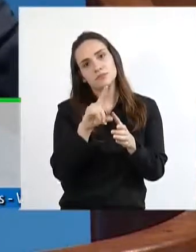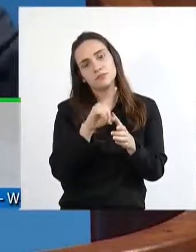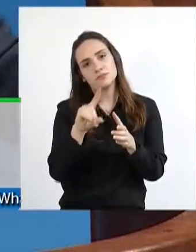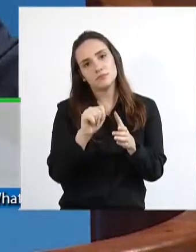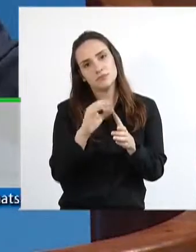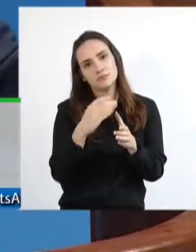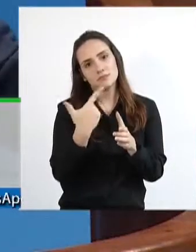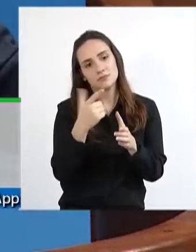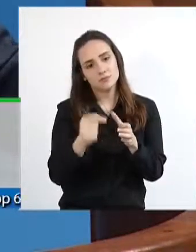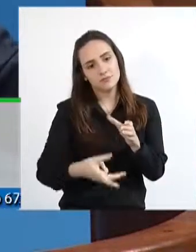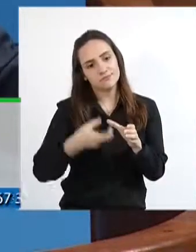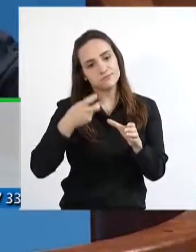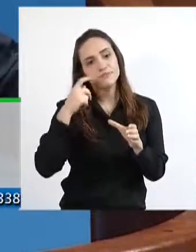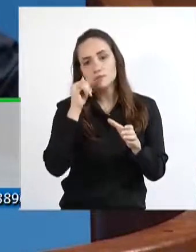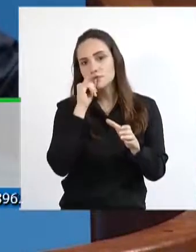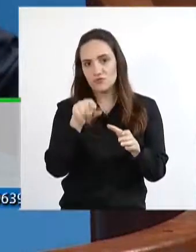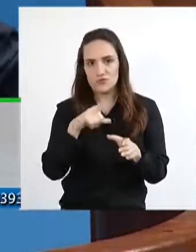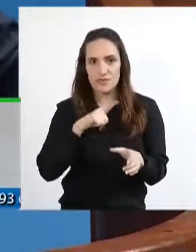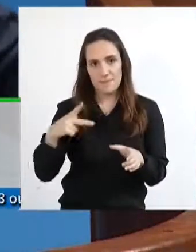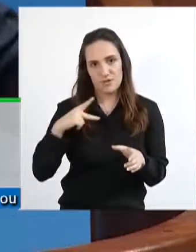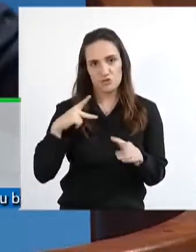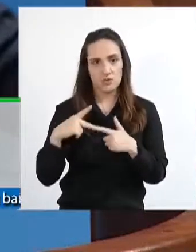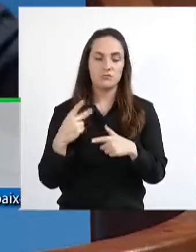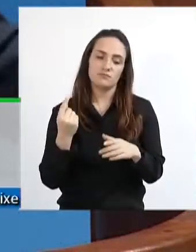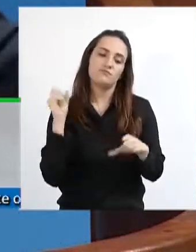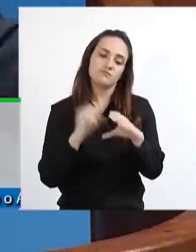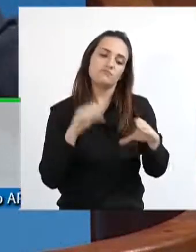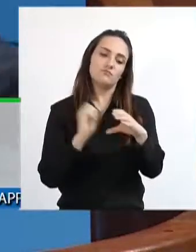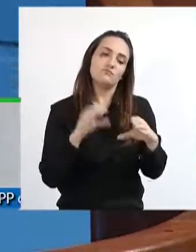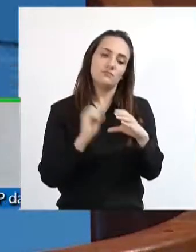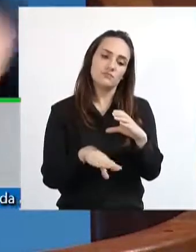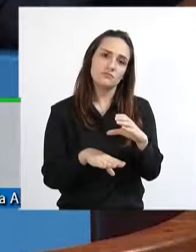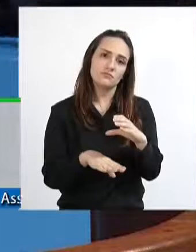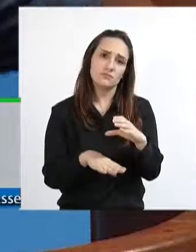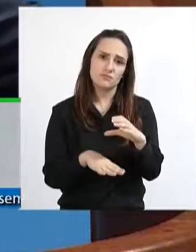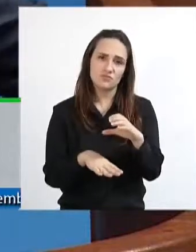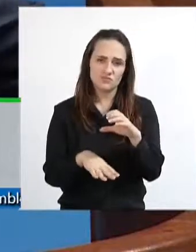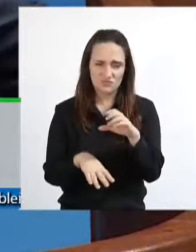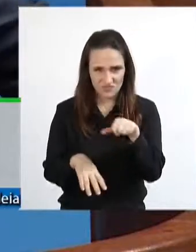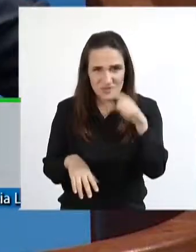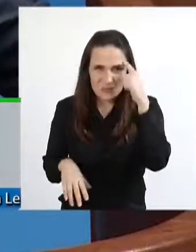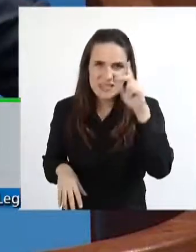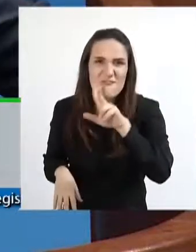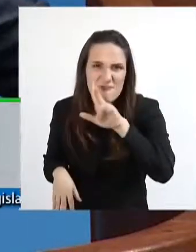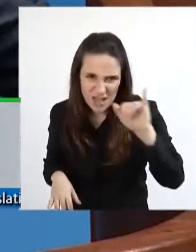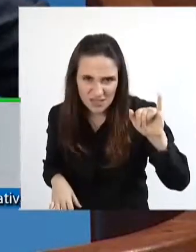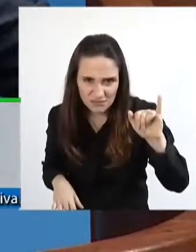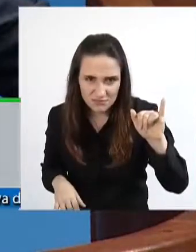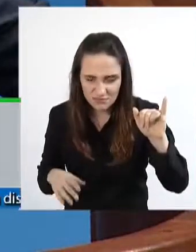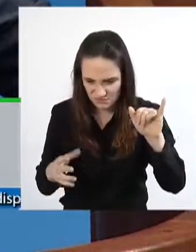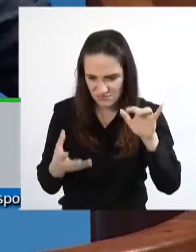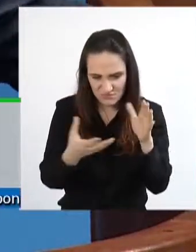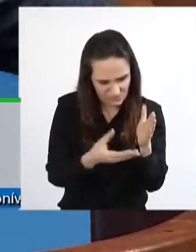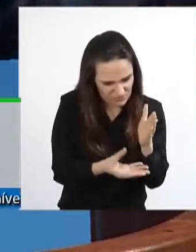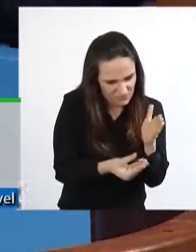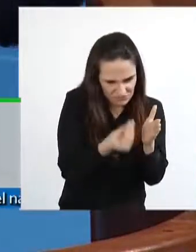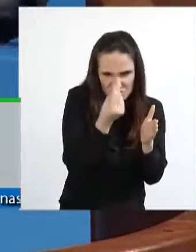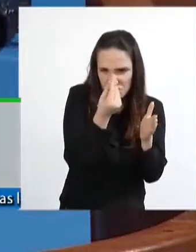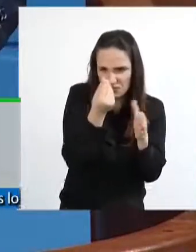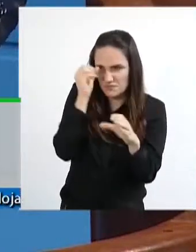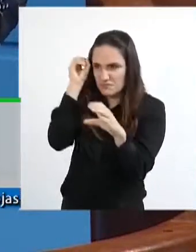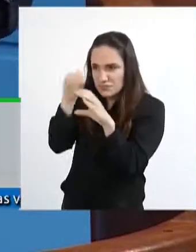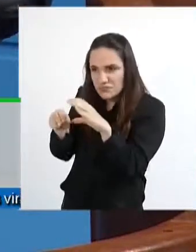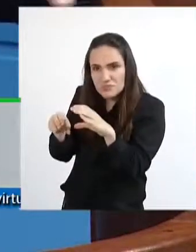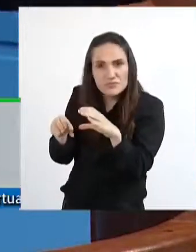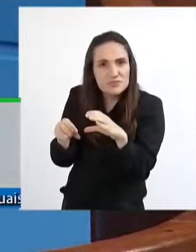né, no banco, uma poupança para ele receber mais tarde, ele não vai contribuir para a Previdência Social. Então, é